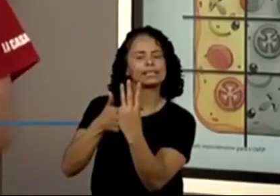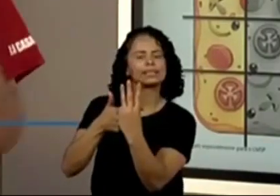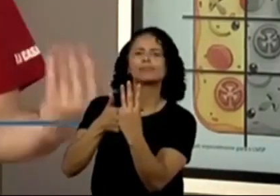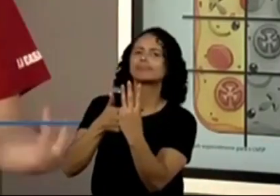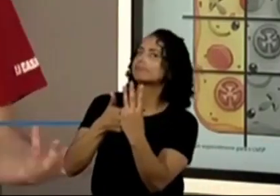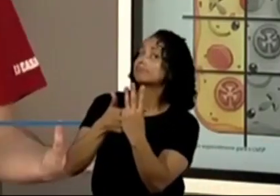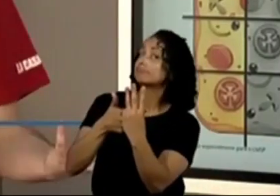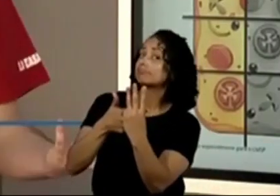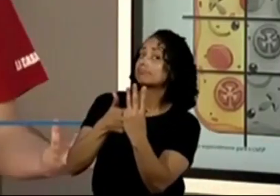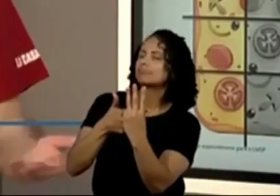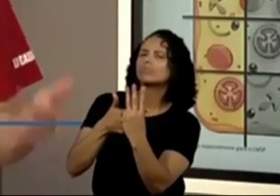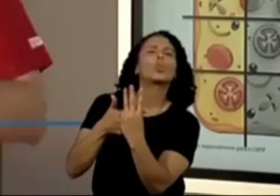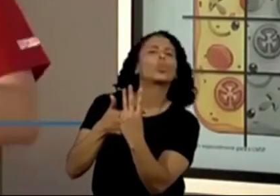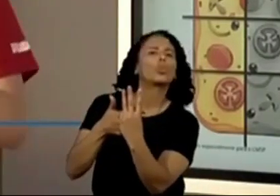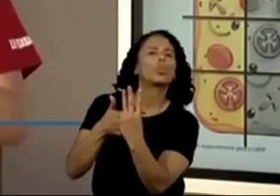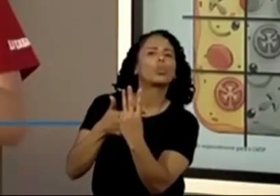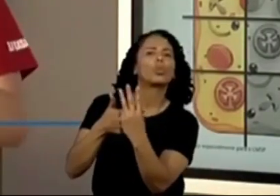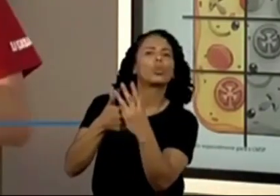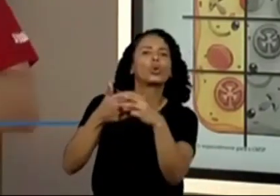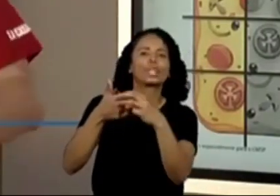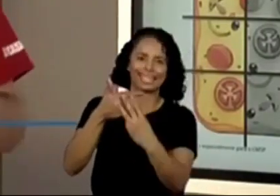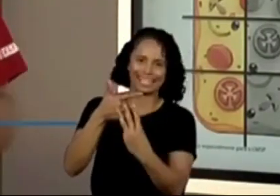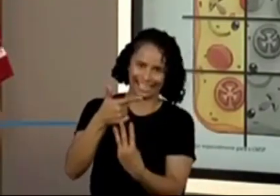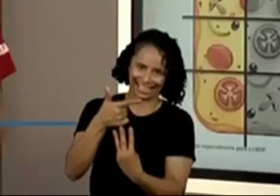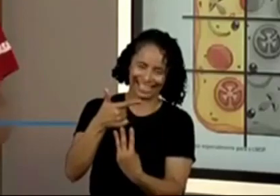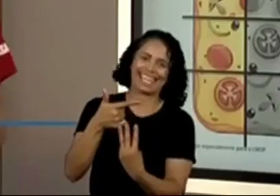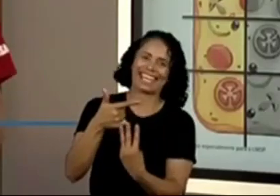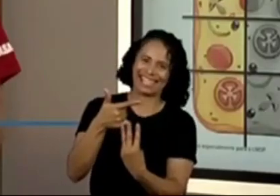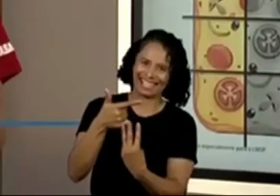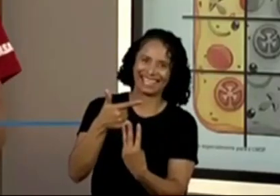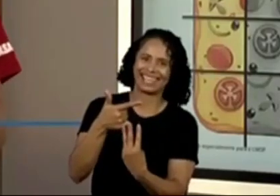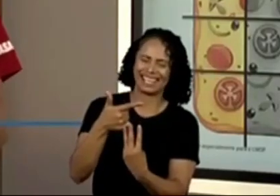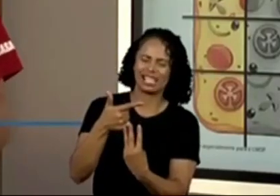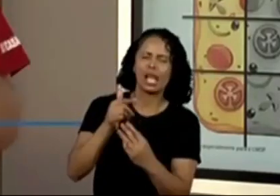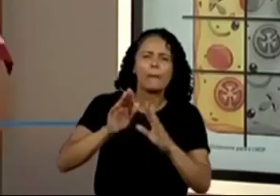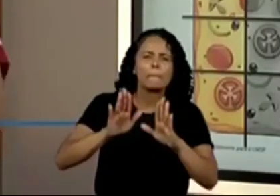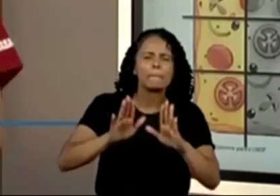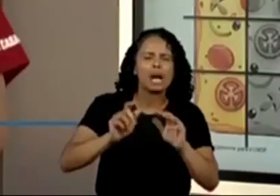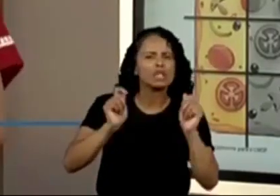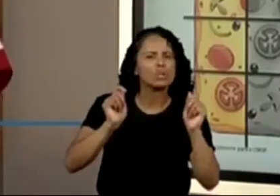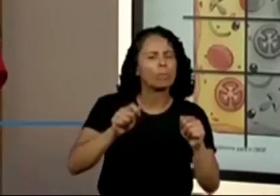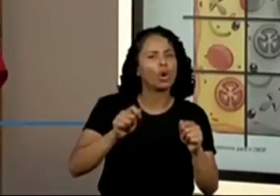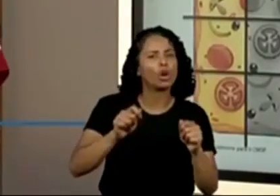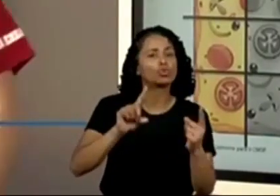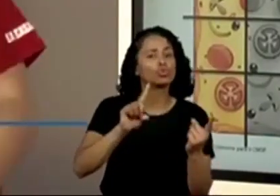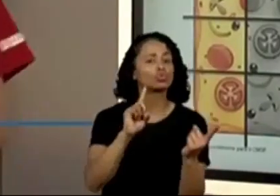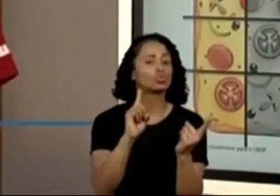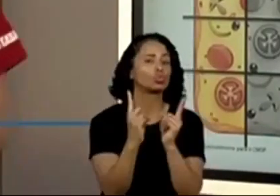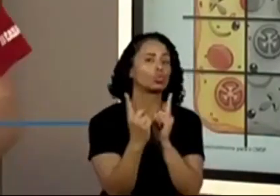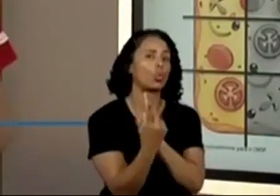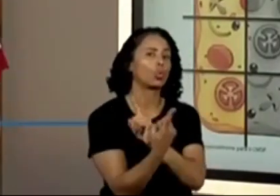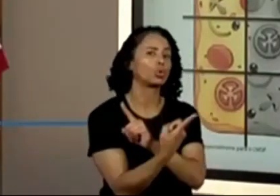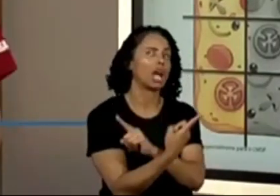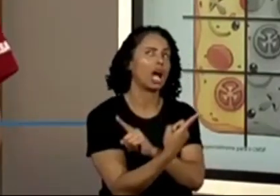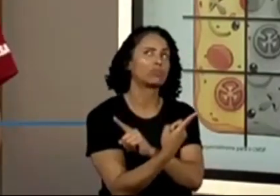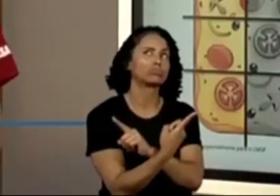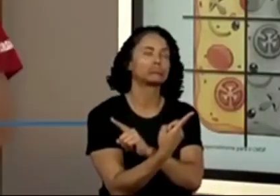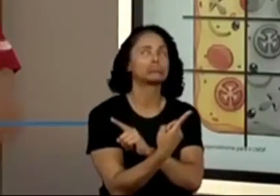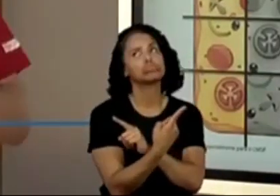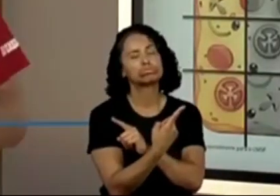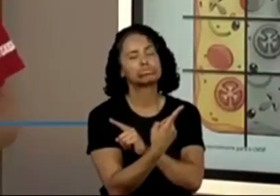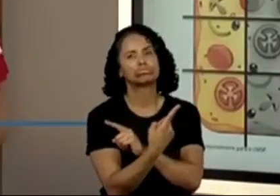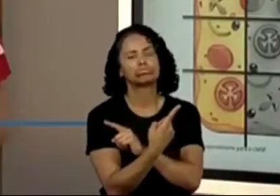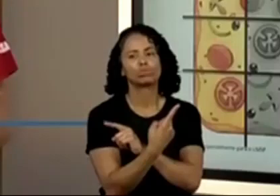9 dividido por 3 dá 3. Mas você pode pensar o contrário. Que número multiplicando 3 também, né,